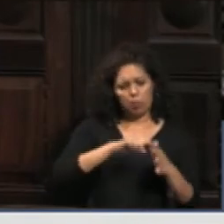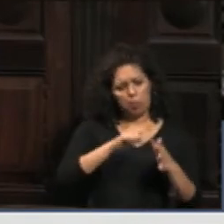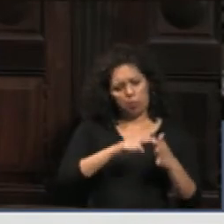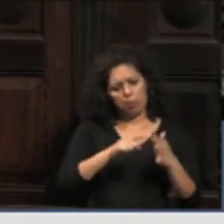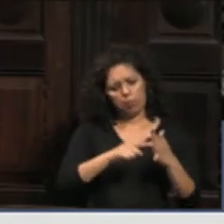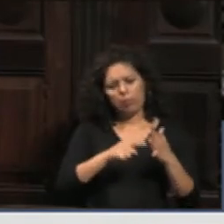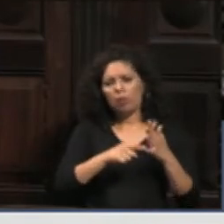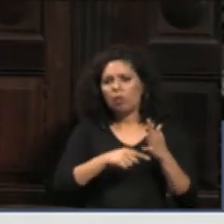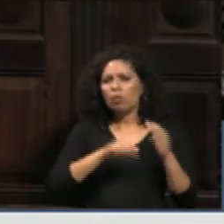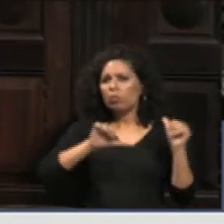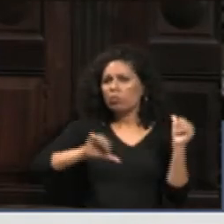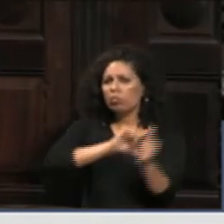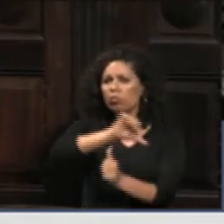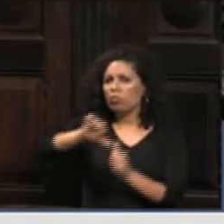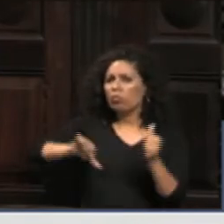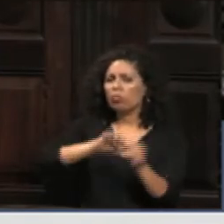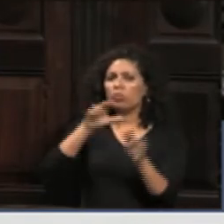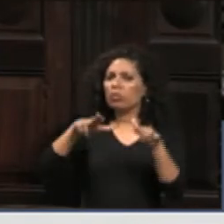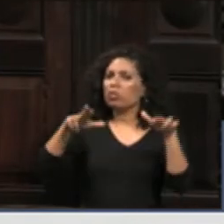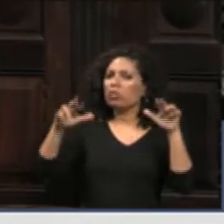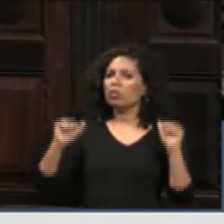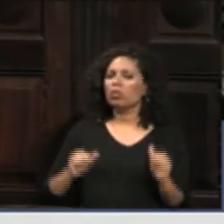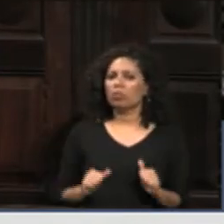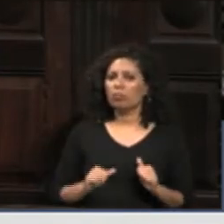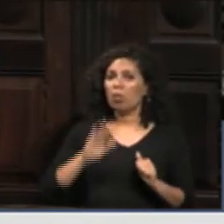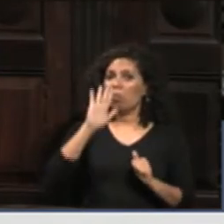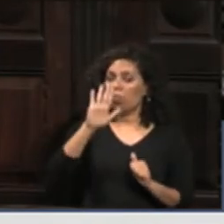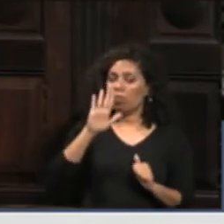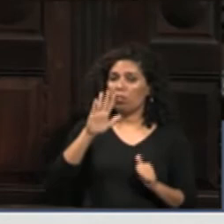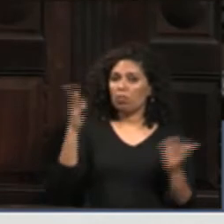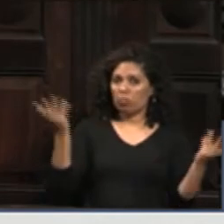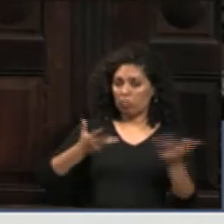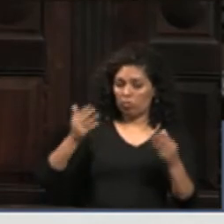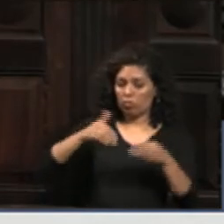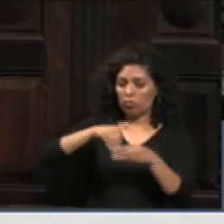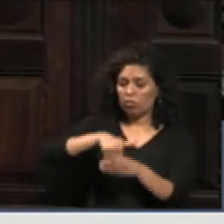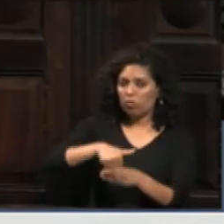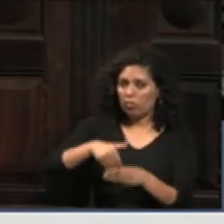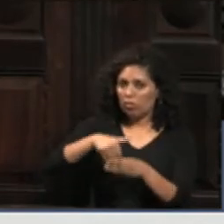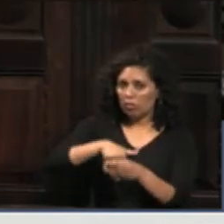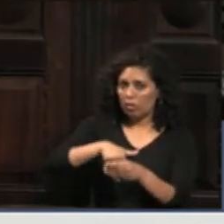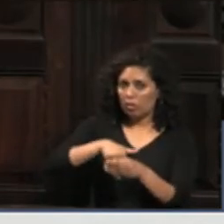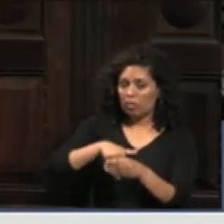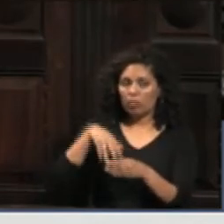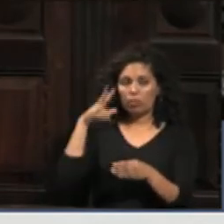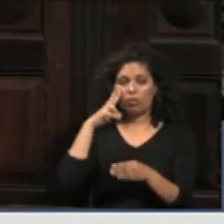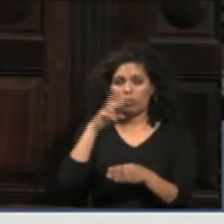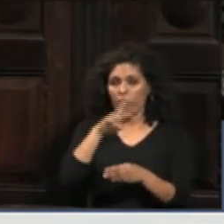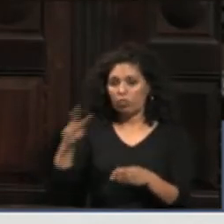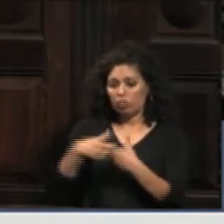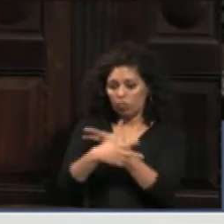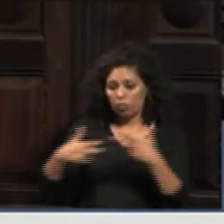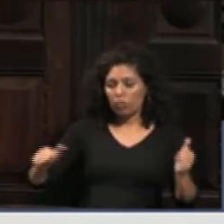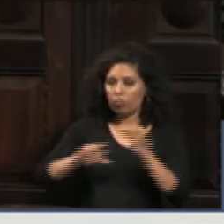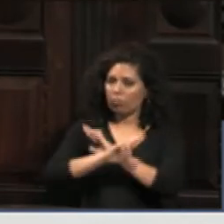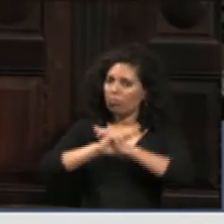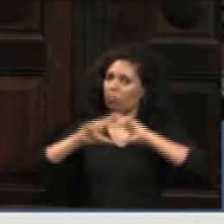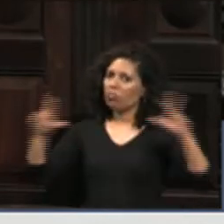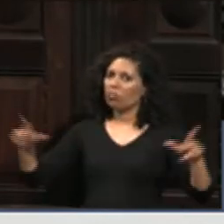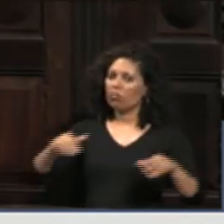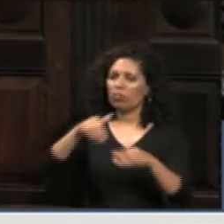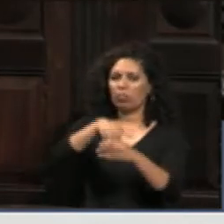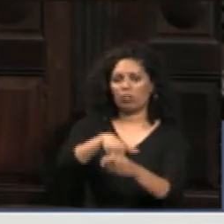que passaram a fazer parte de todo o processo